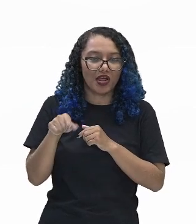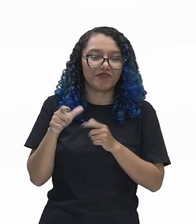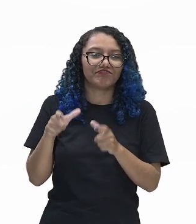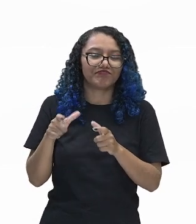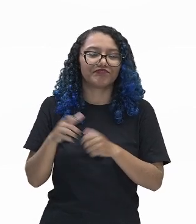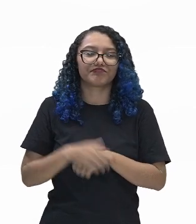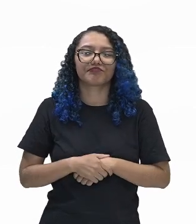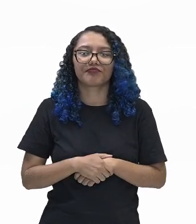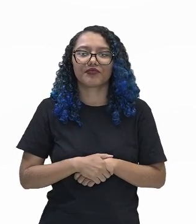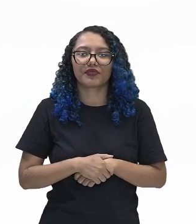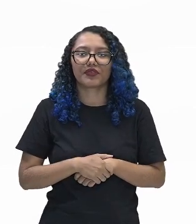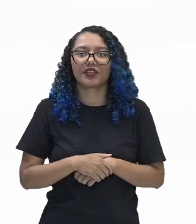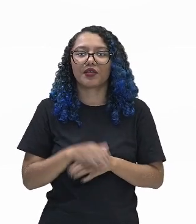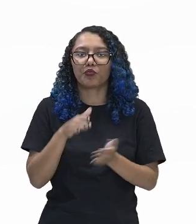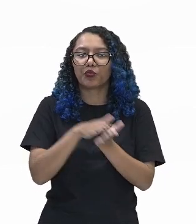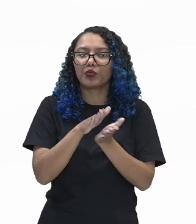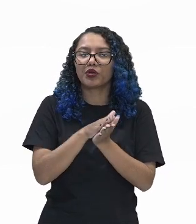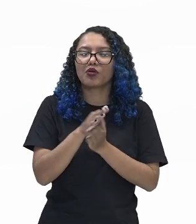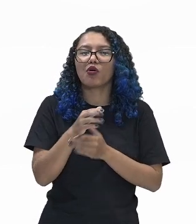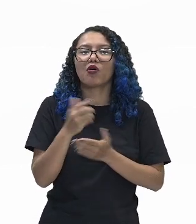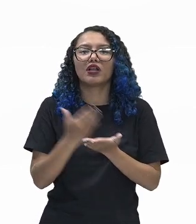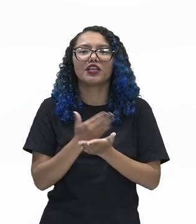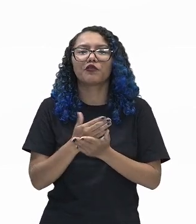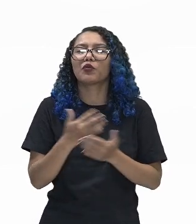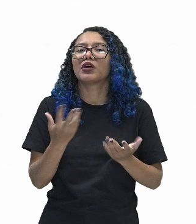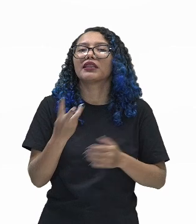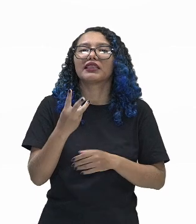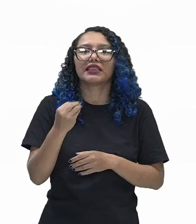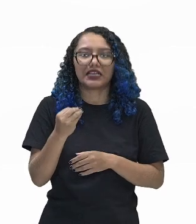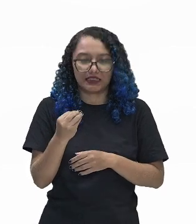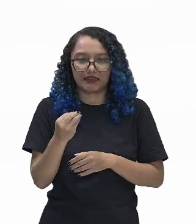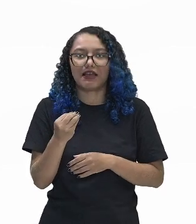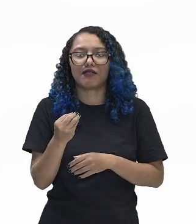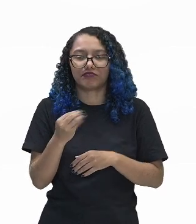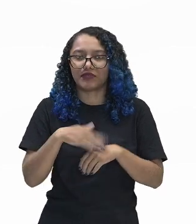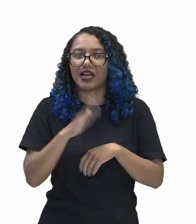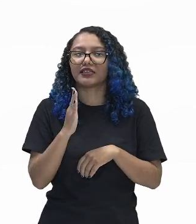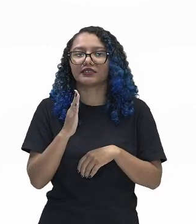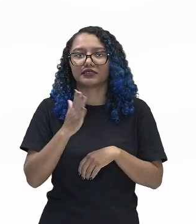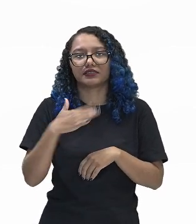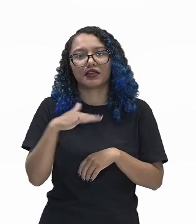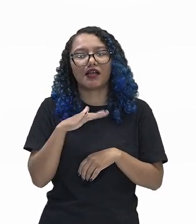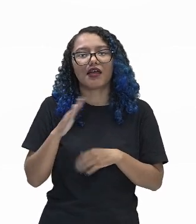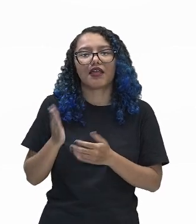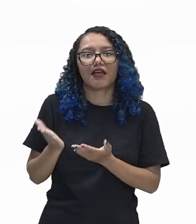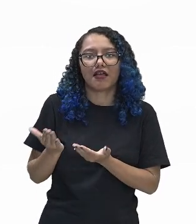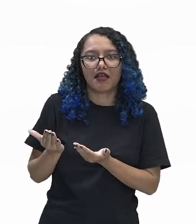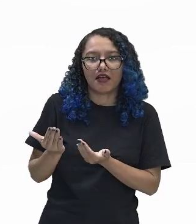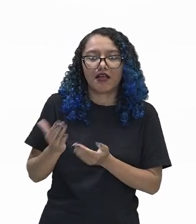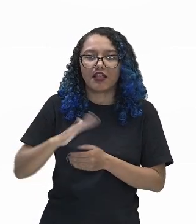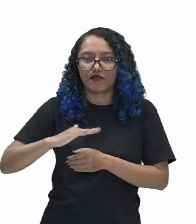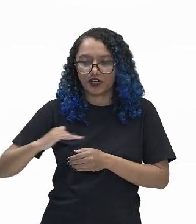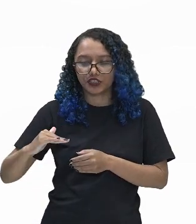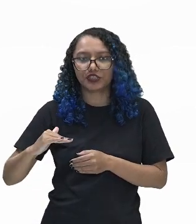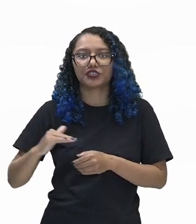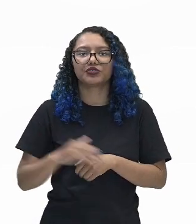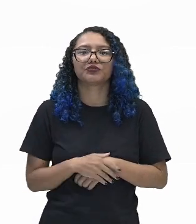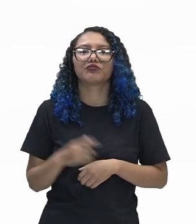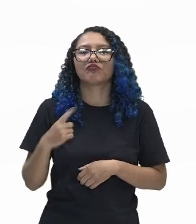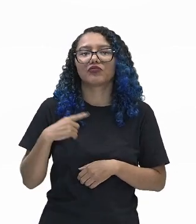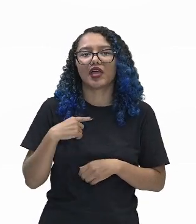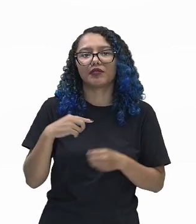mais de 30 livros infantis, continuando. Entre eles estão Os Olhos do